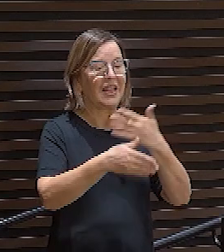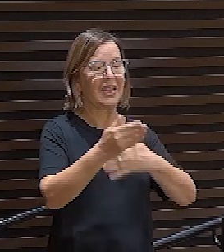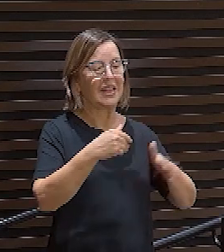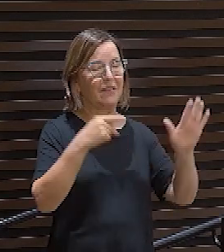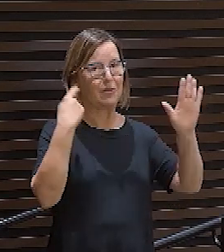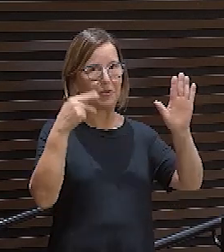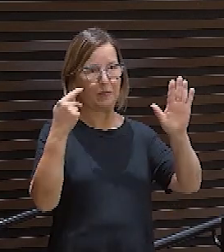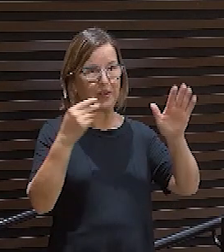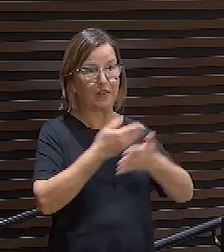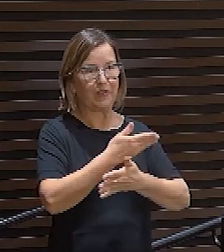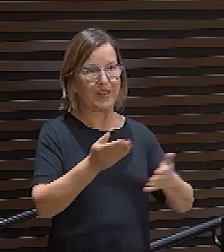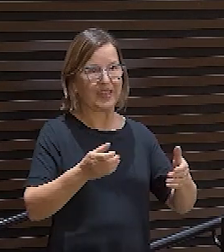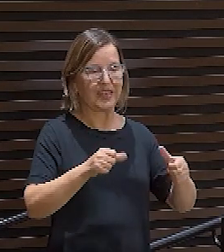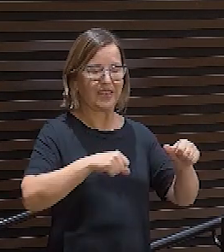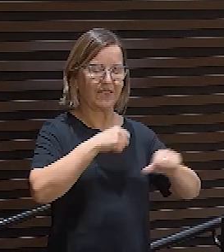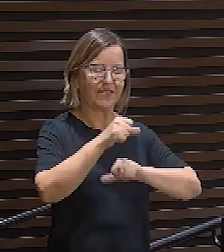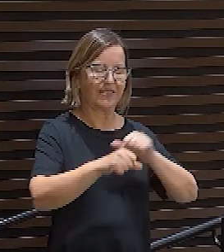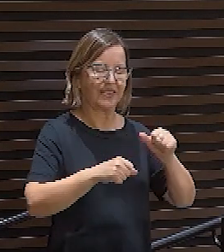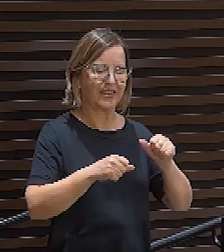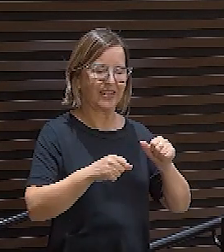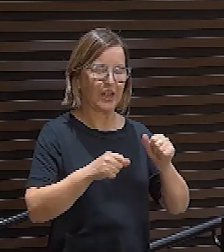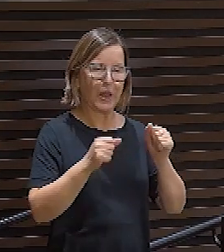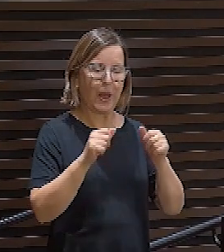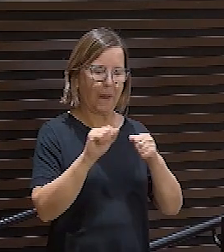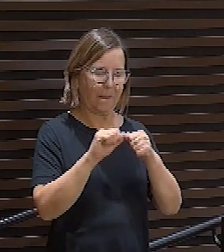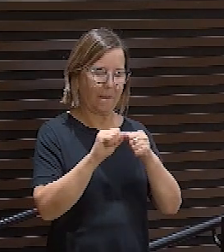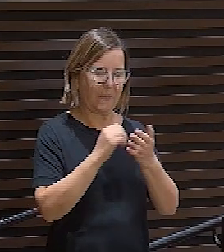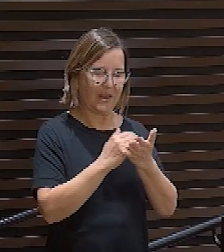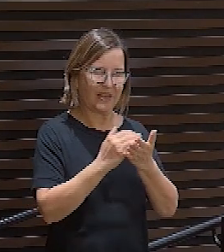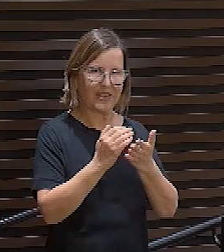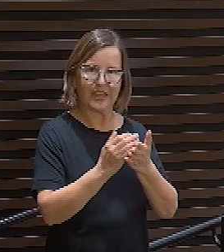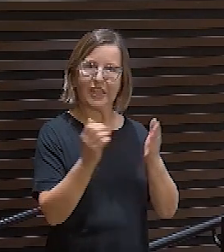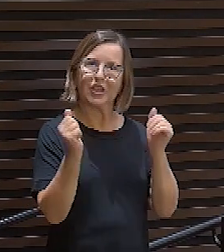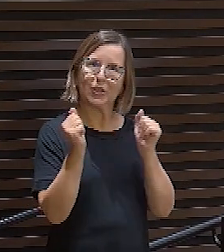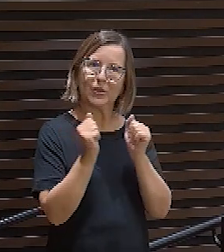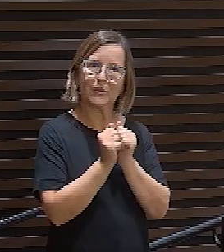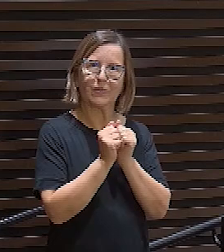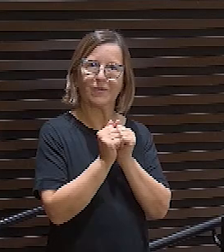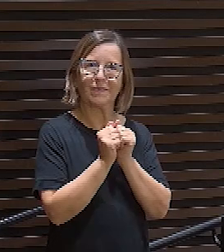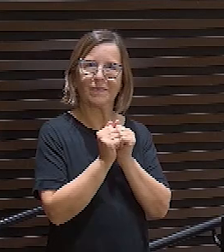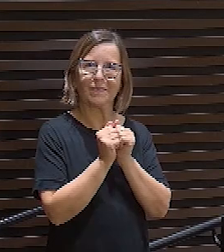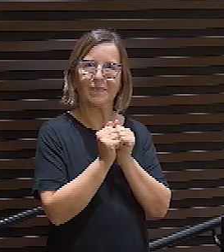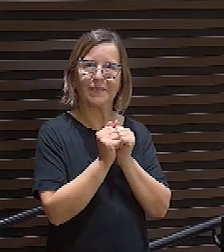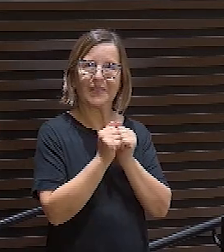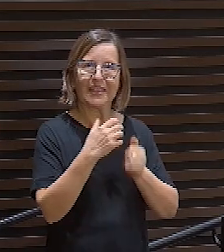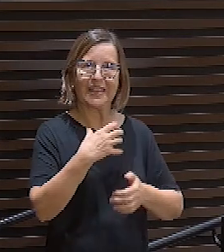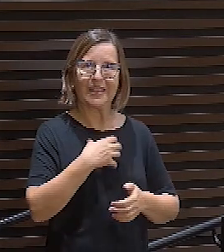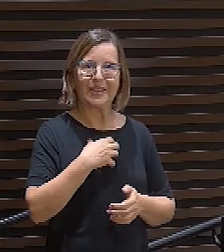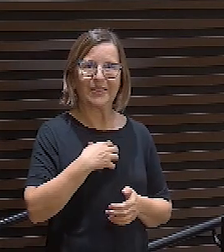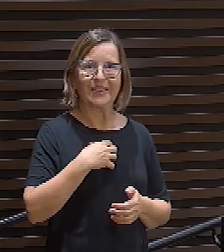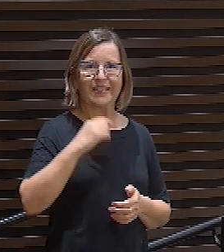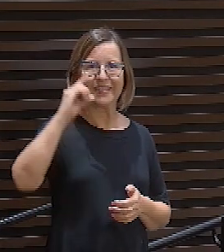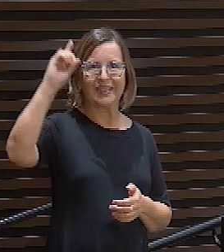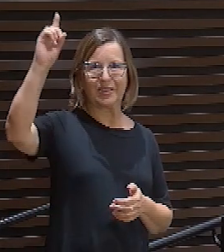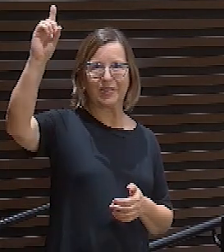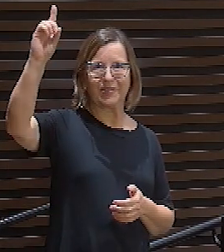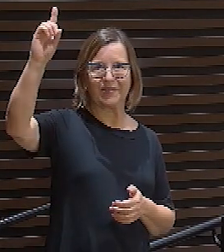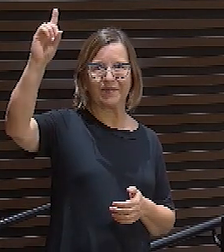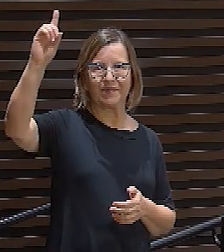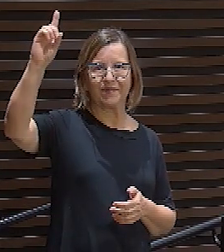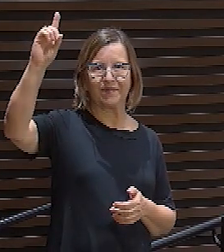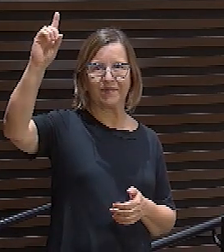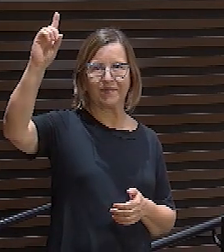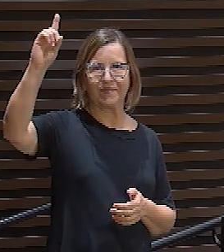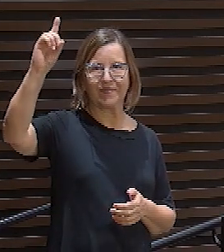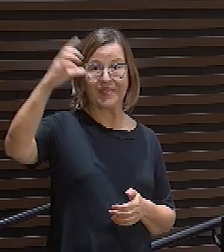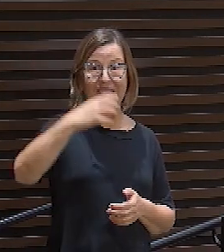torneis coparticipantes da natureza divina. da